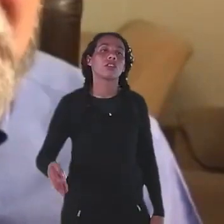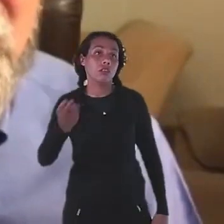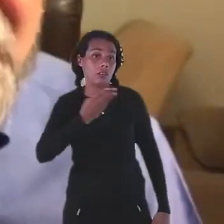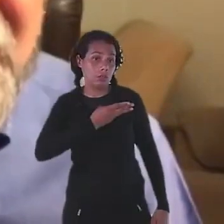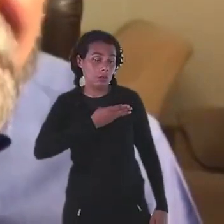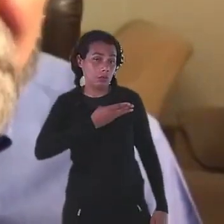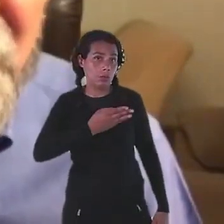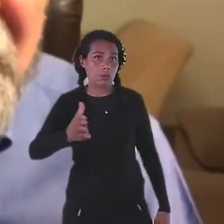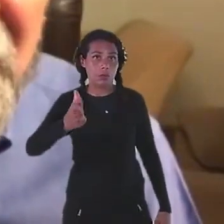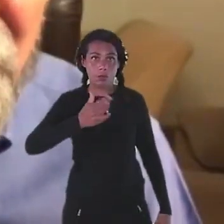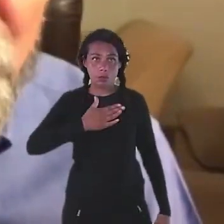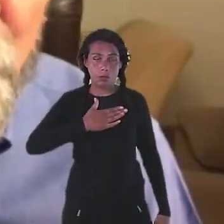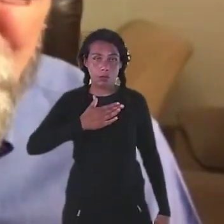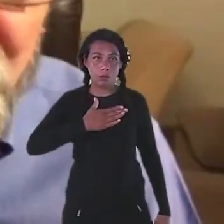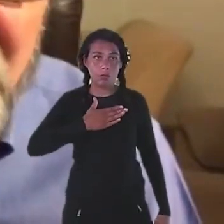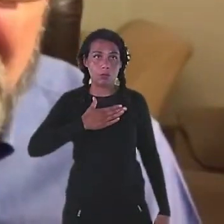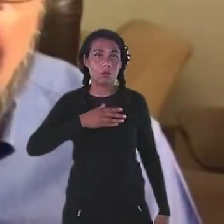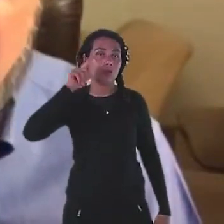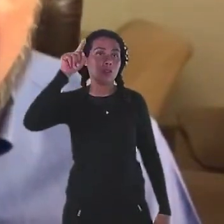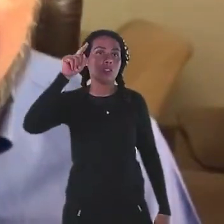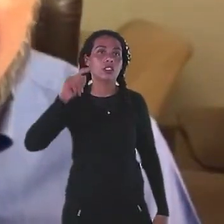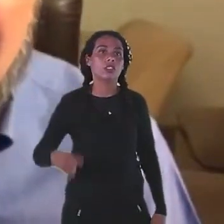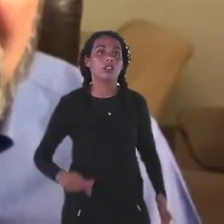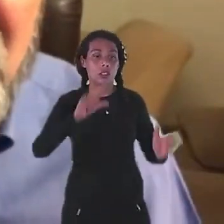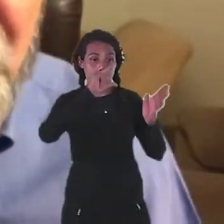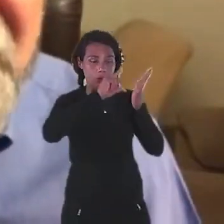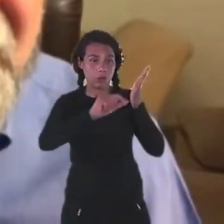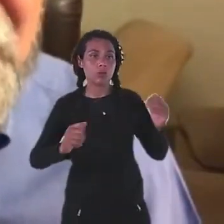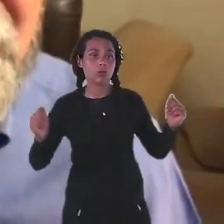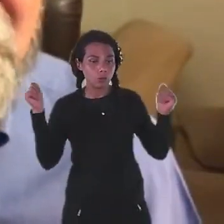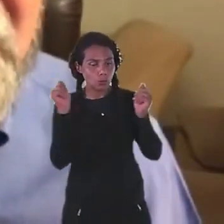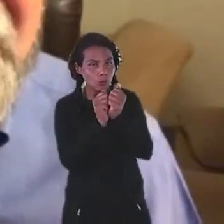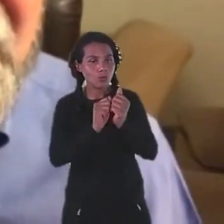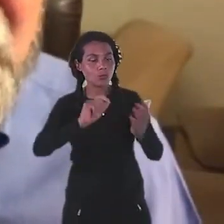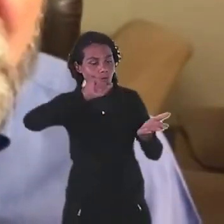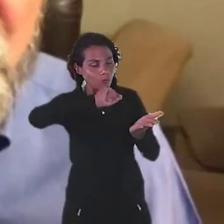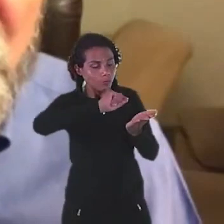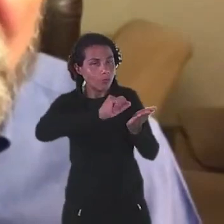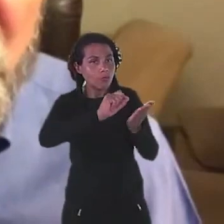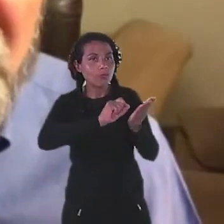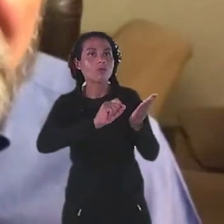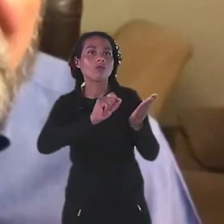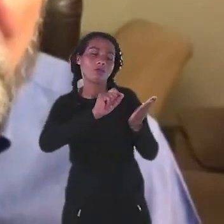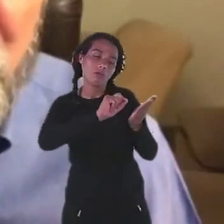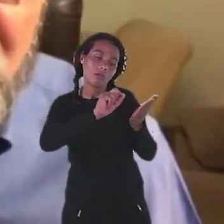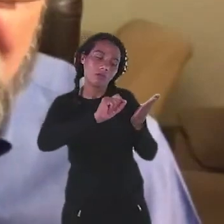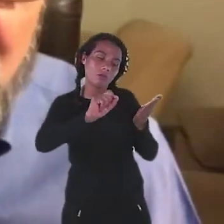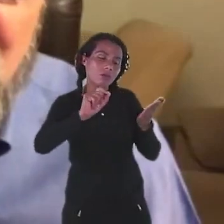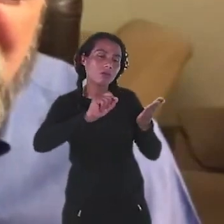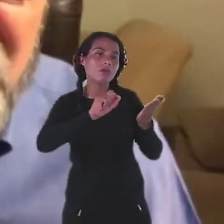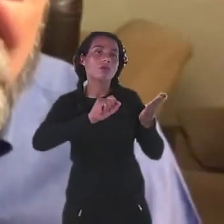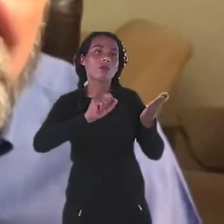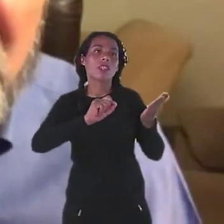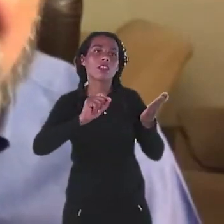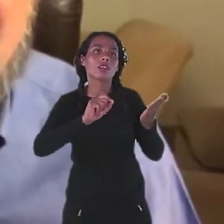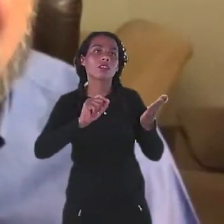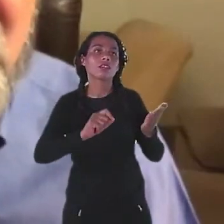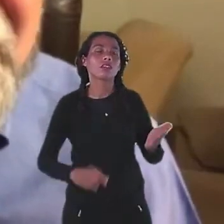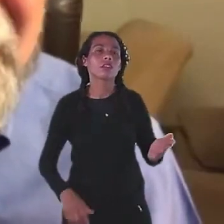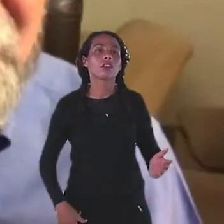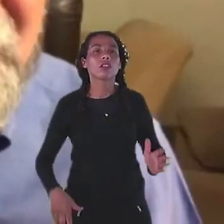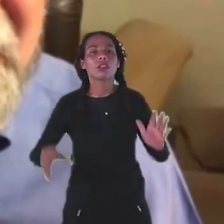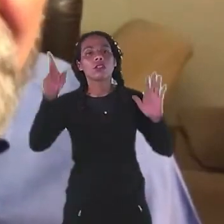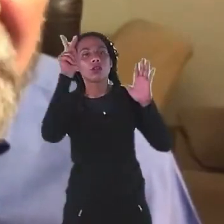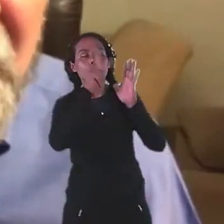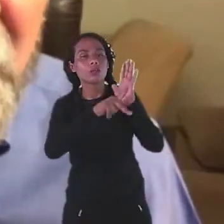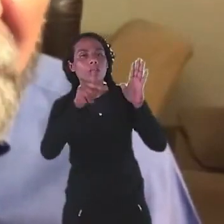de pós-doutorado, nós escrevemos esse artigo juntos, né? Para a Scientific American. O revisor de um projeto que nós mandamos para o